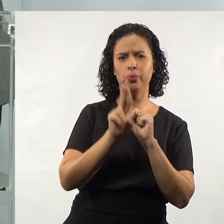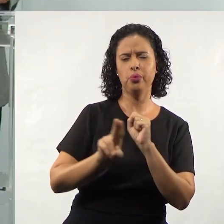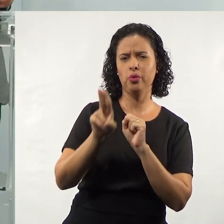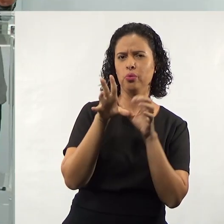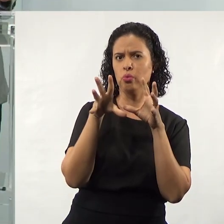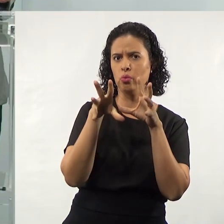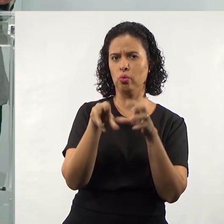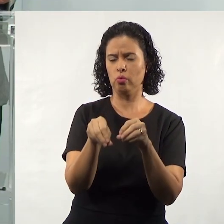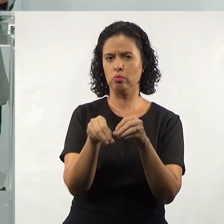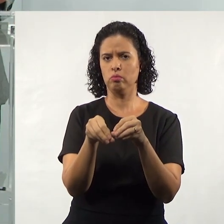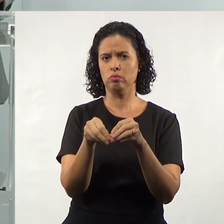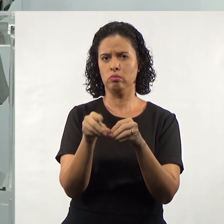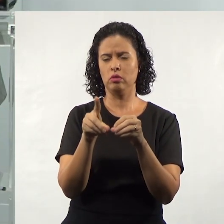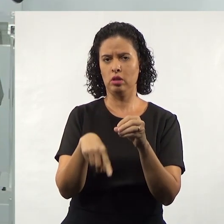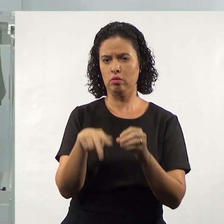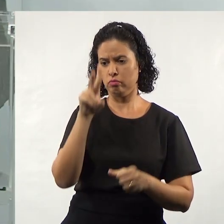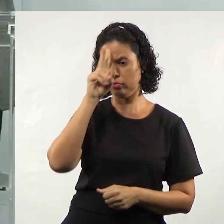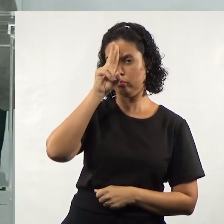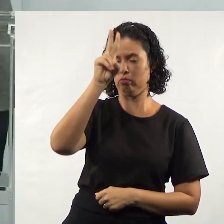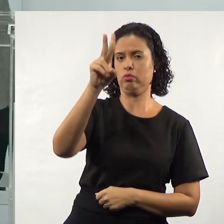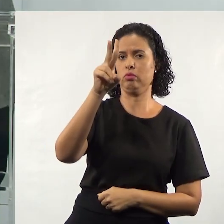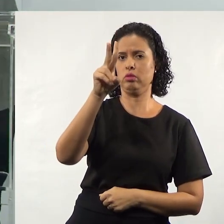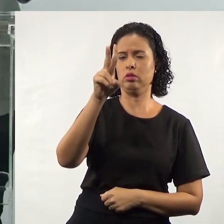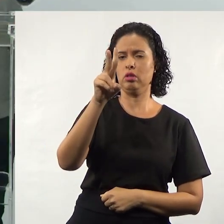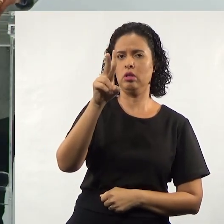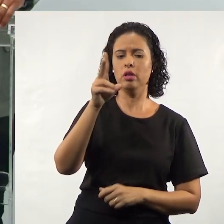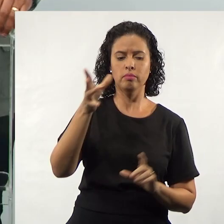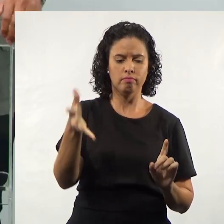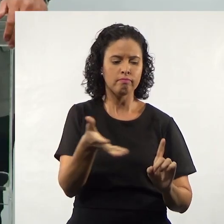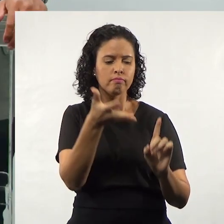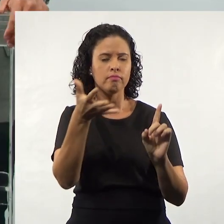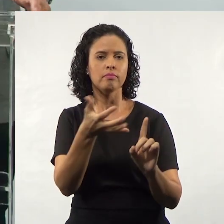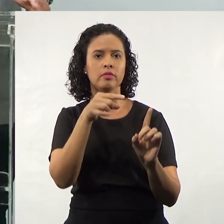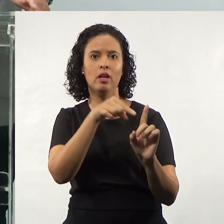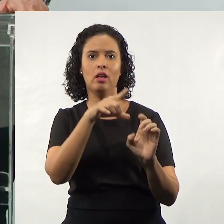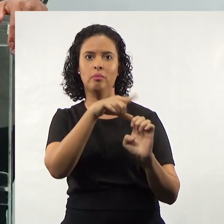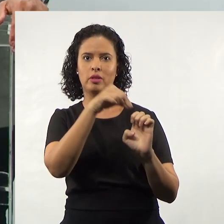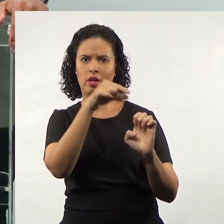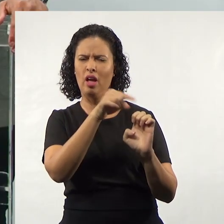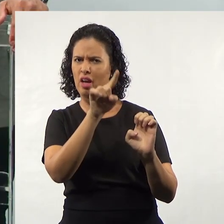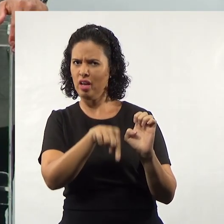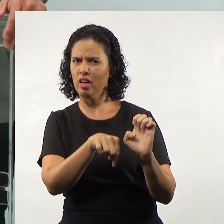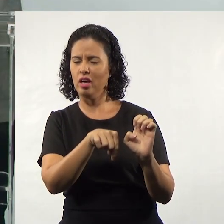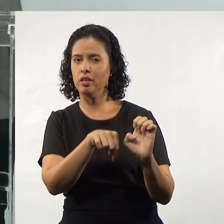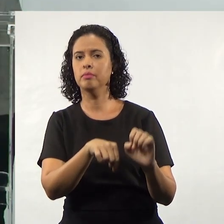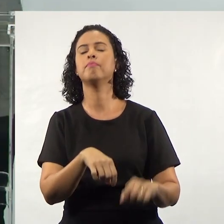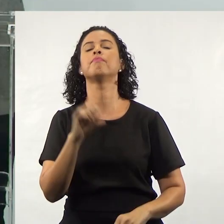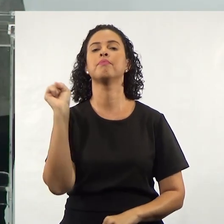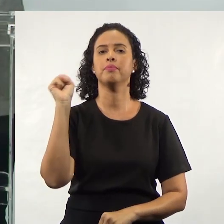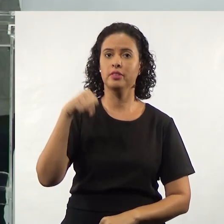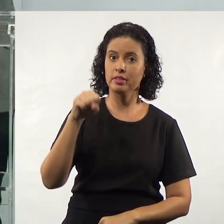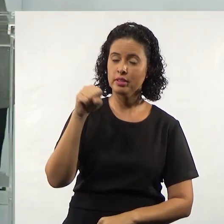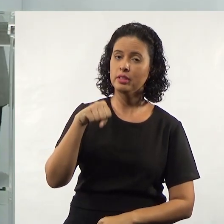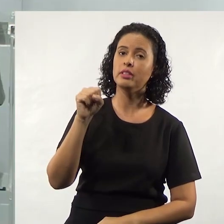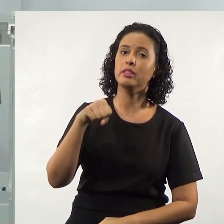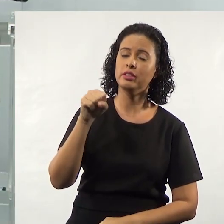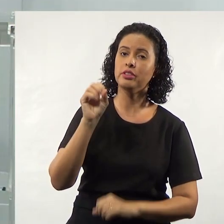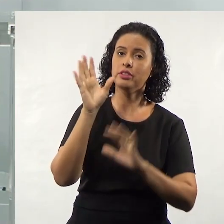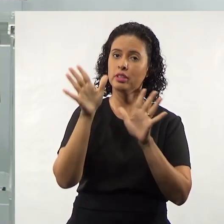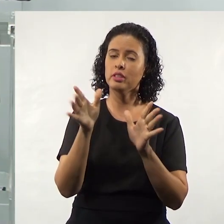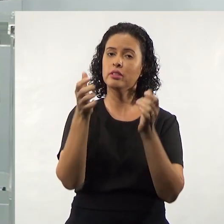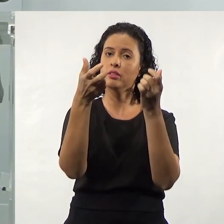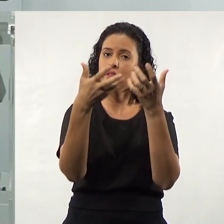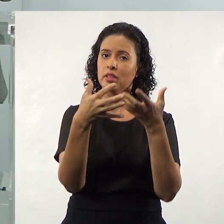todo o seu poder para estimular o empreendedor? É claro. Como eu falei para você lá